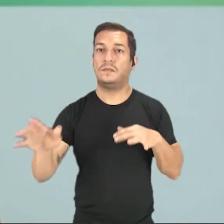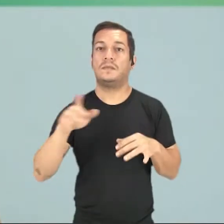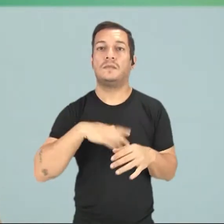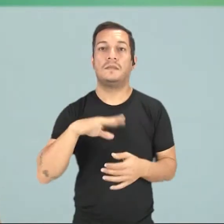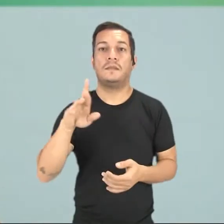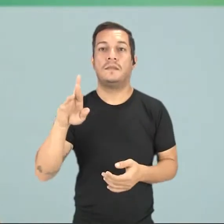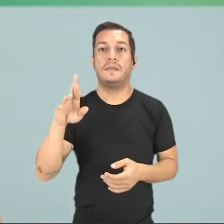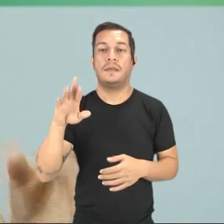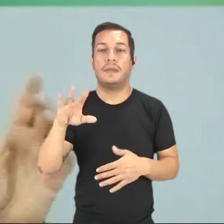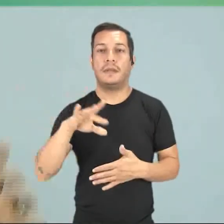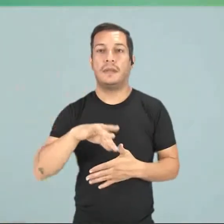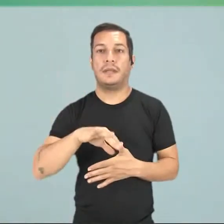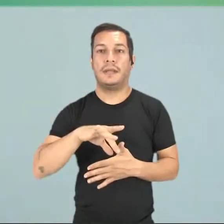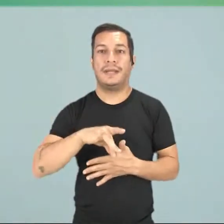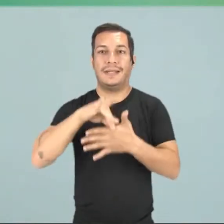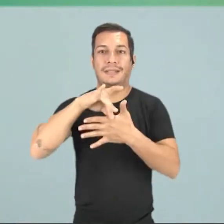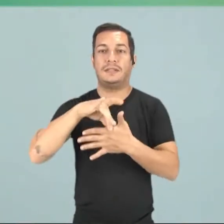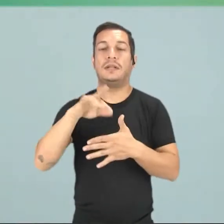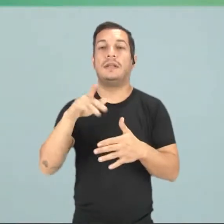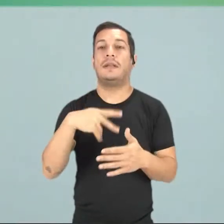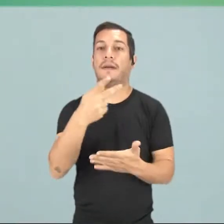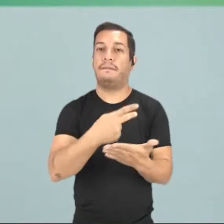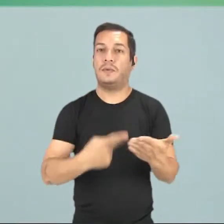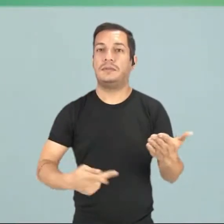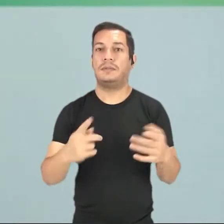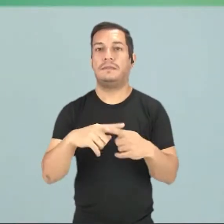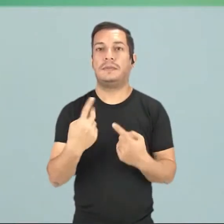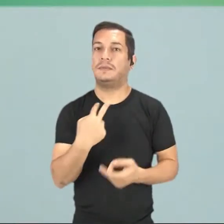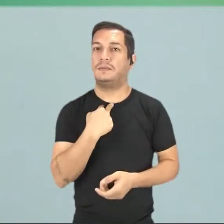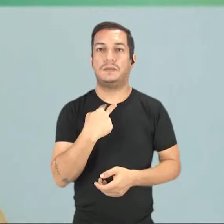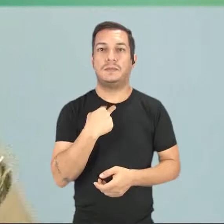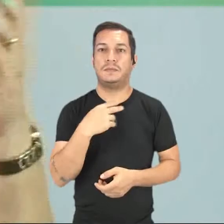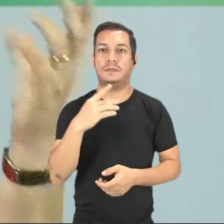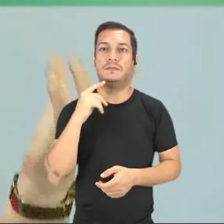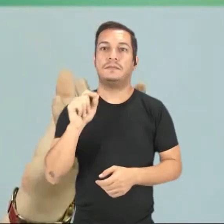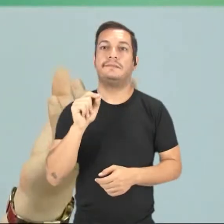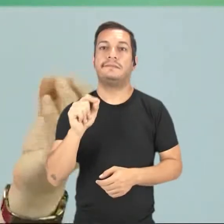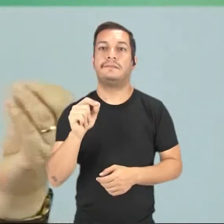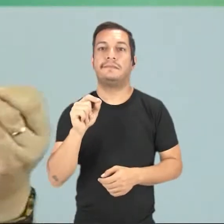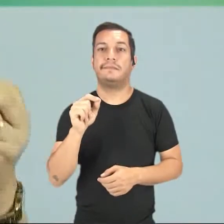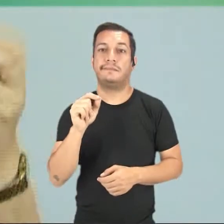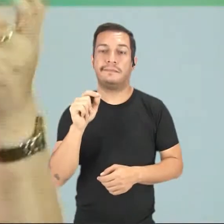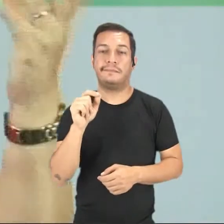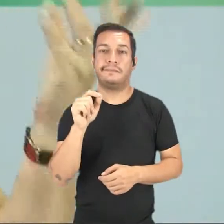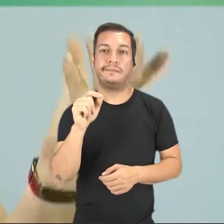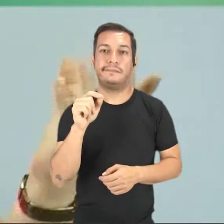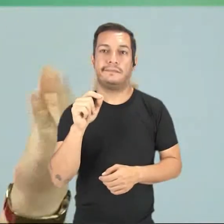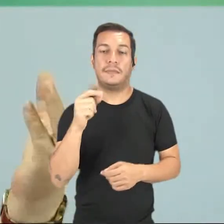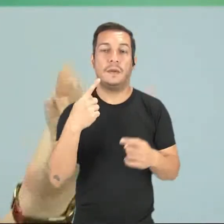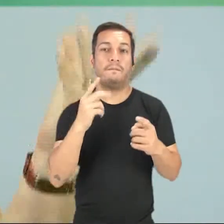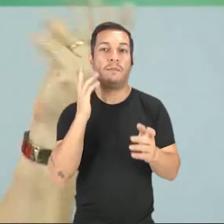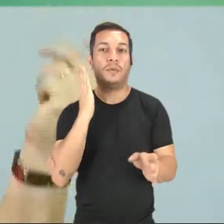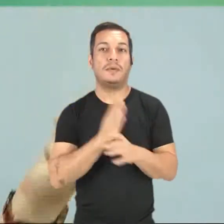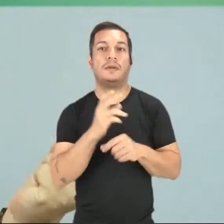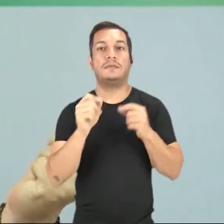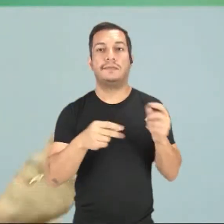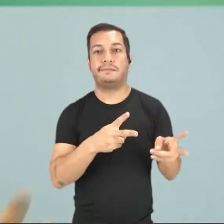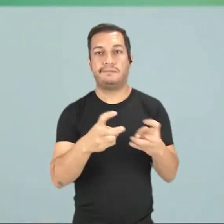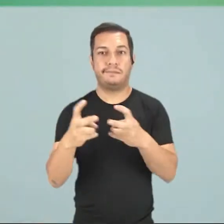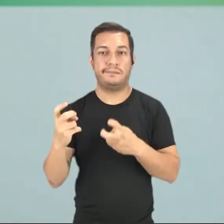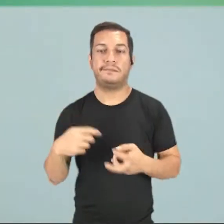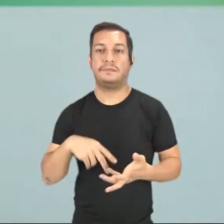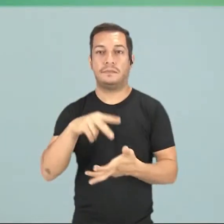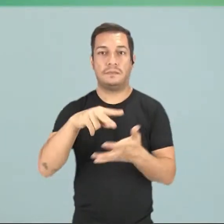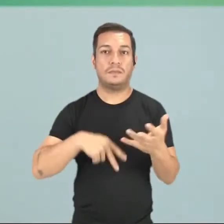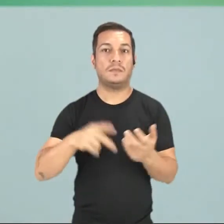poesia, mas não poderiam chamar de realismo, por causa desse resgate, dessa releitura do que aconteceu